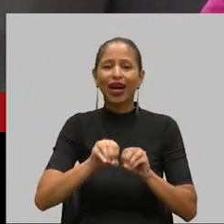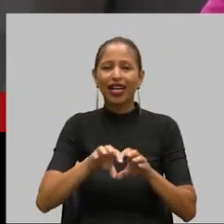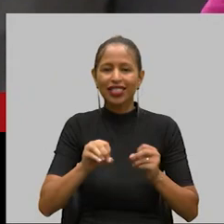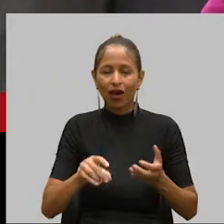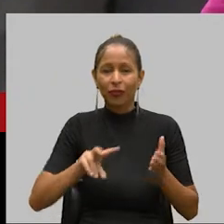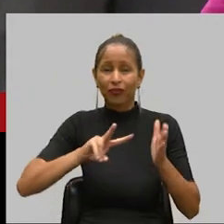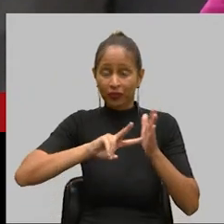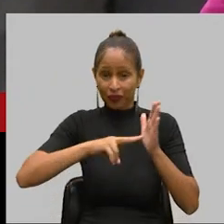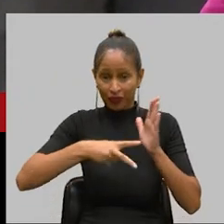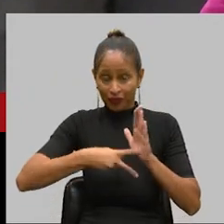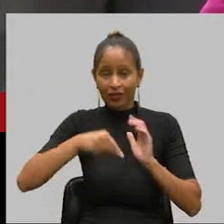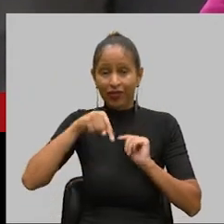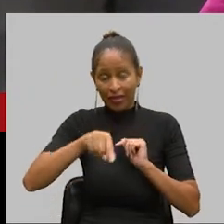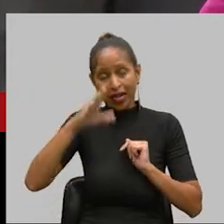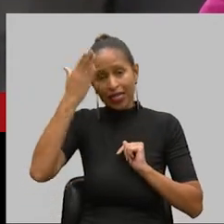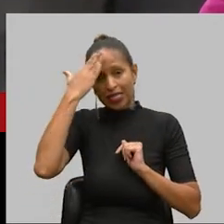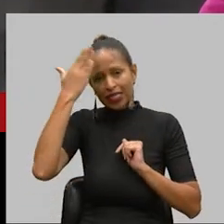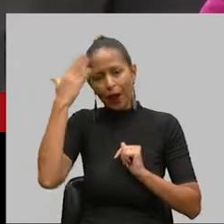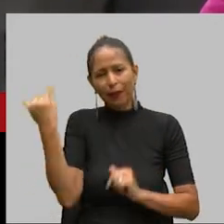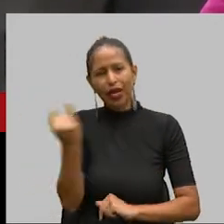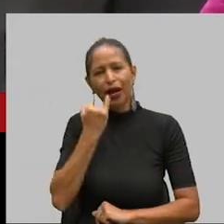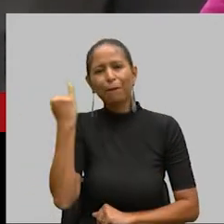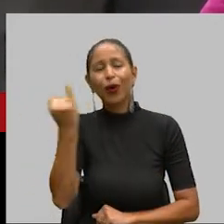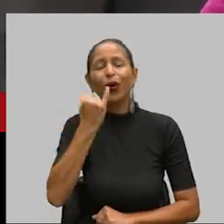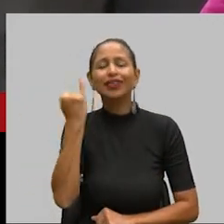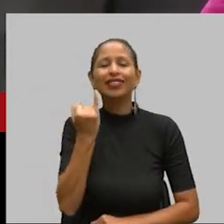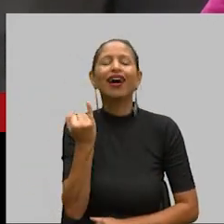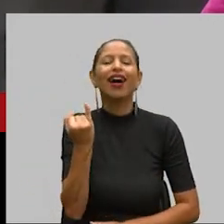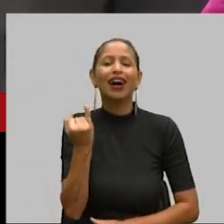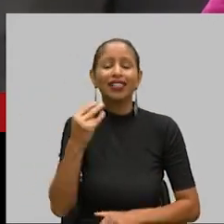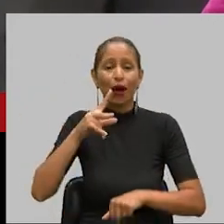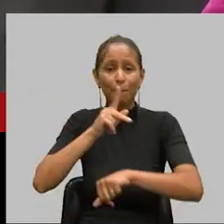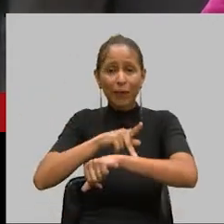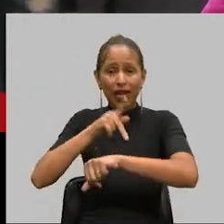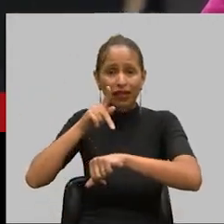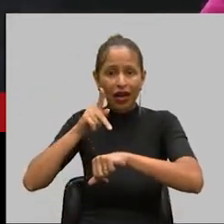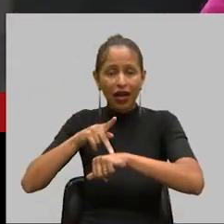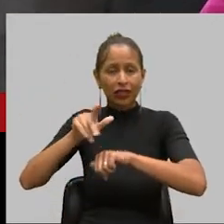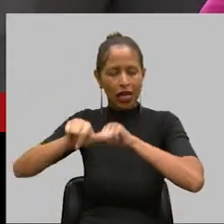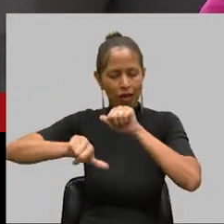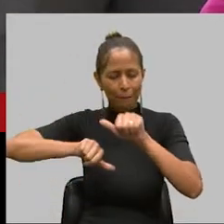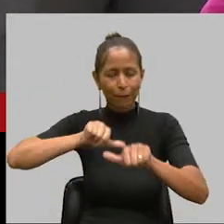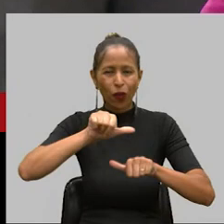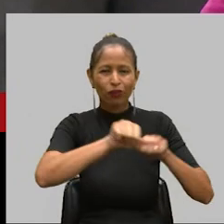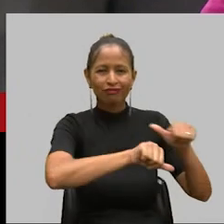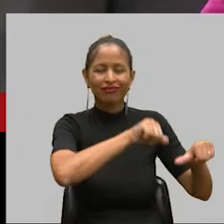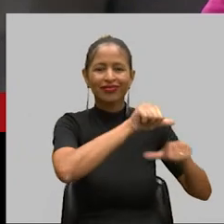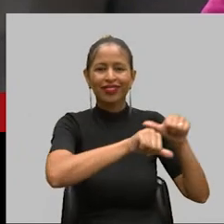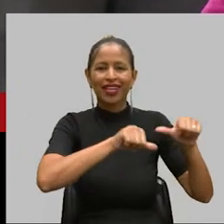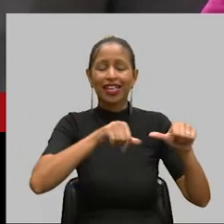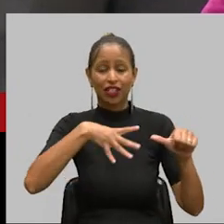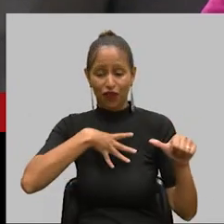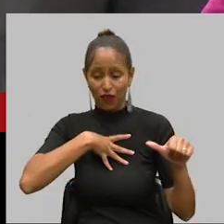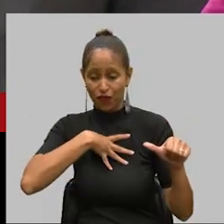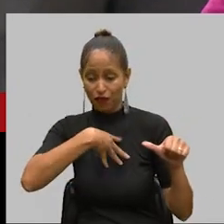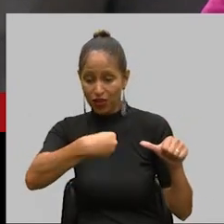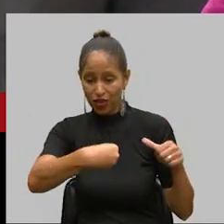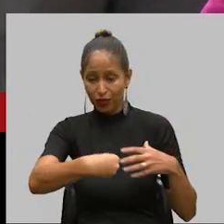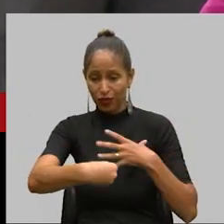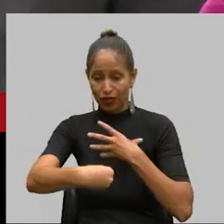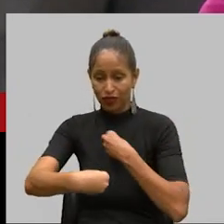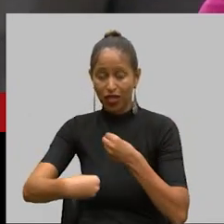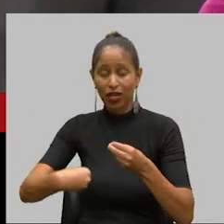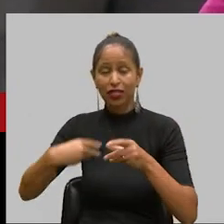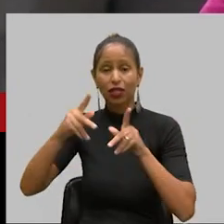sindute sabe a importância da pedagogia da alternância para as filhas e os filhos dos pequenos